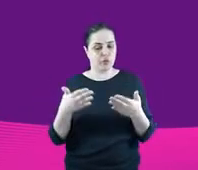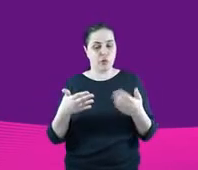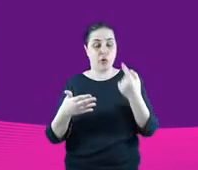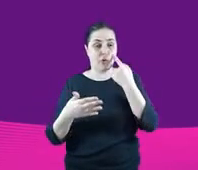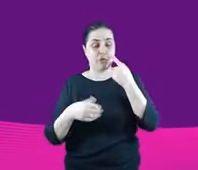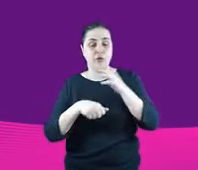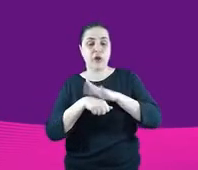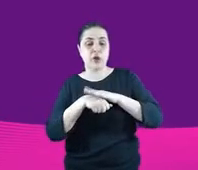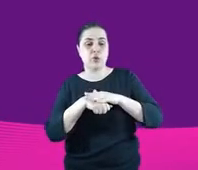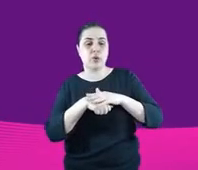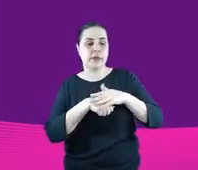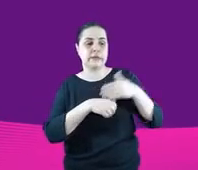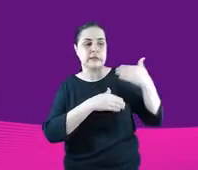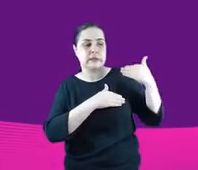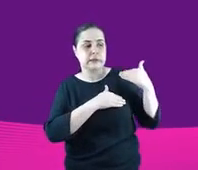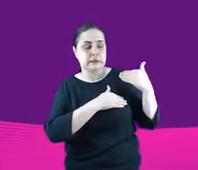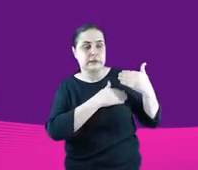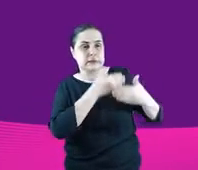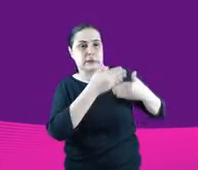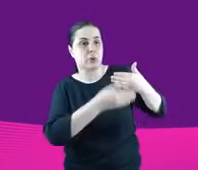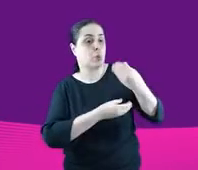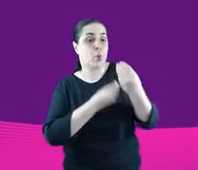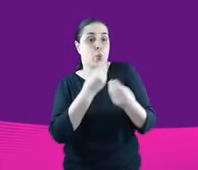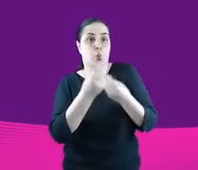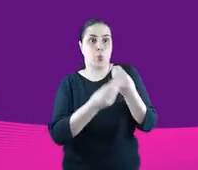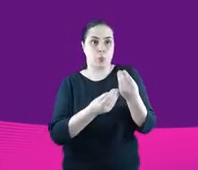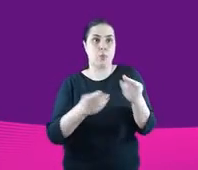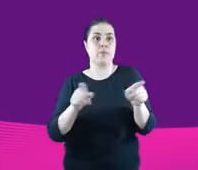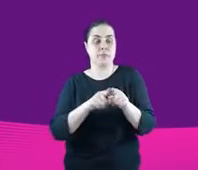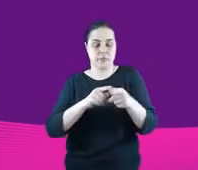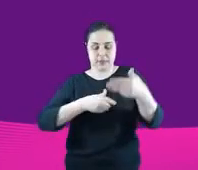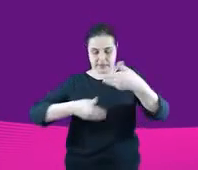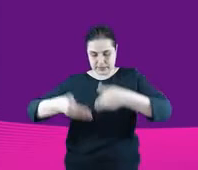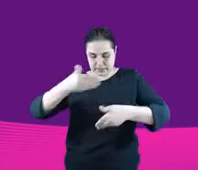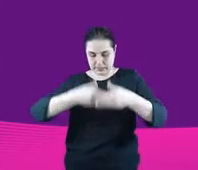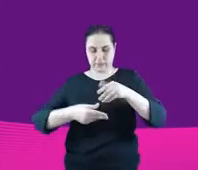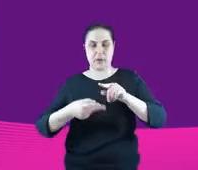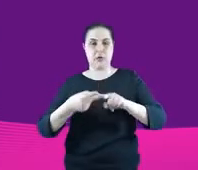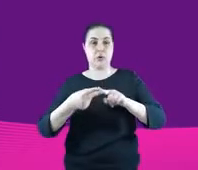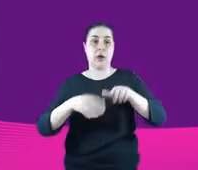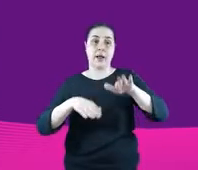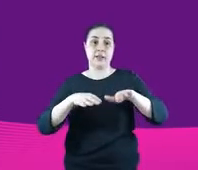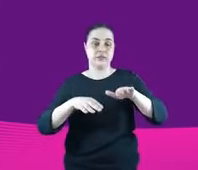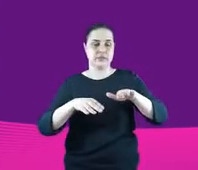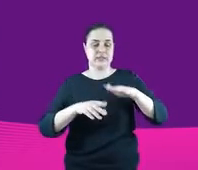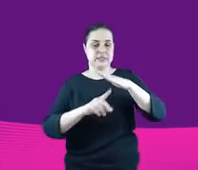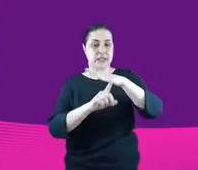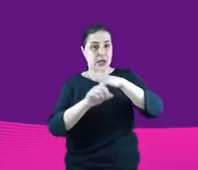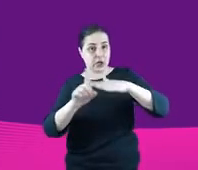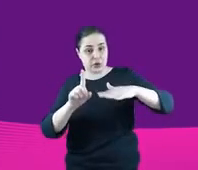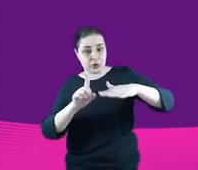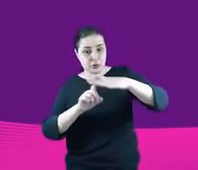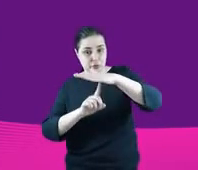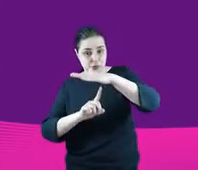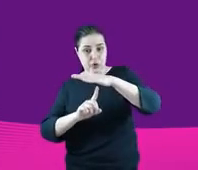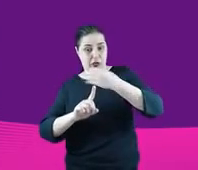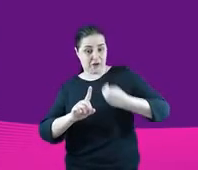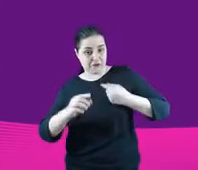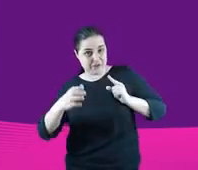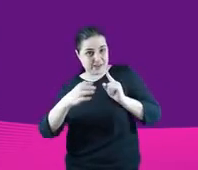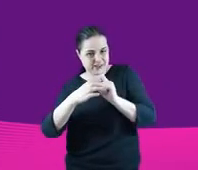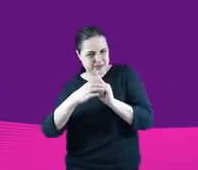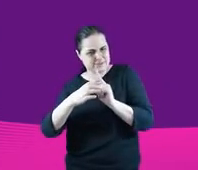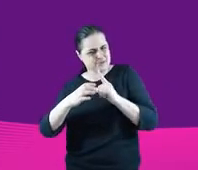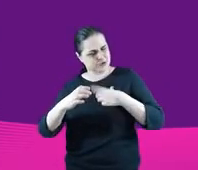a aderência ao tratamento, mudanças sociais, né, que possam comprometer essa aderência e